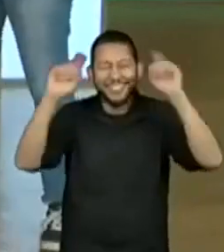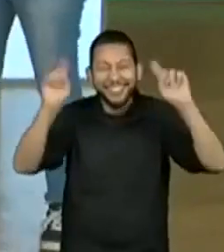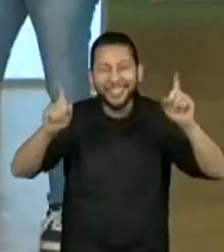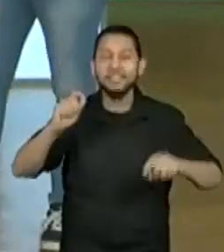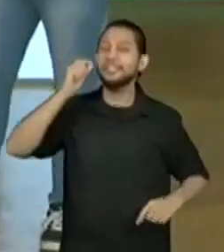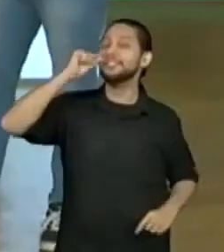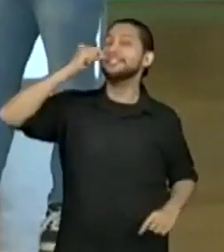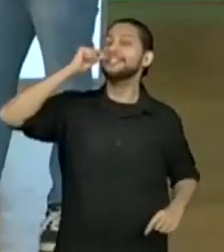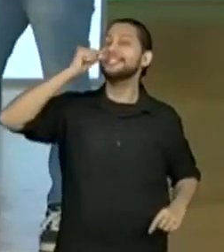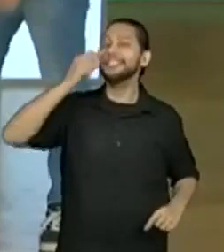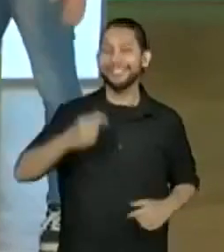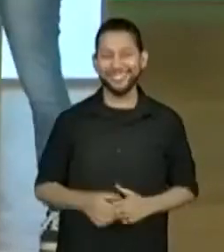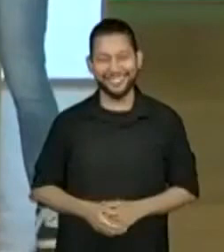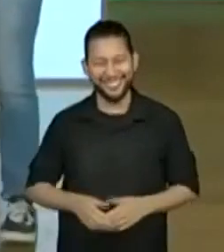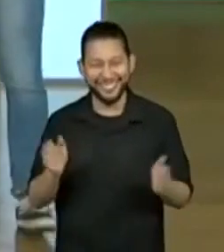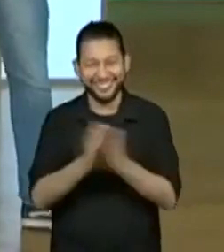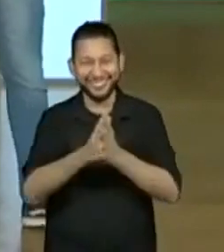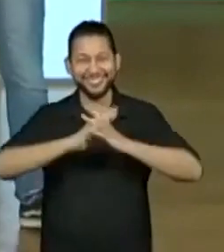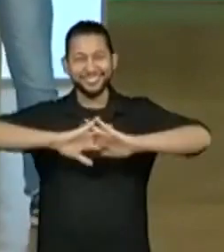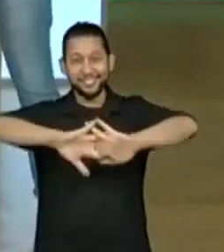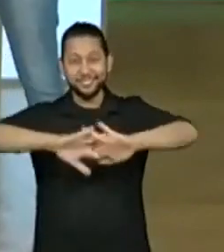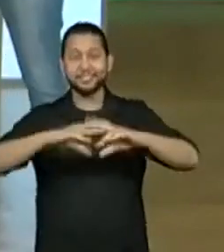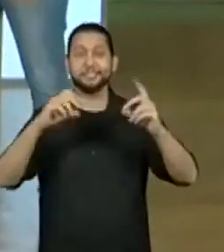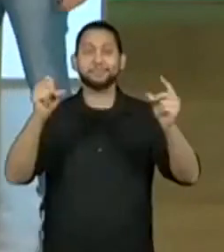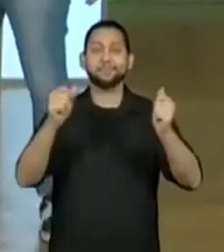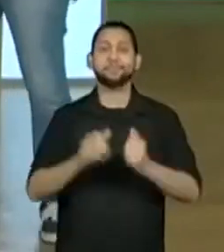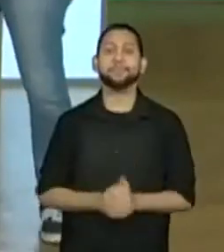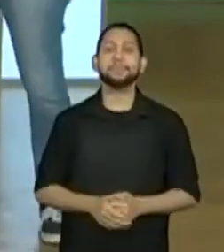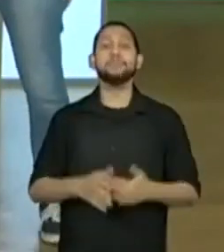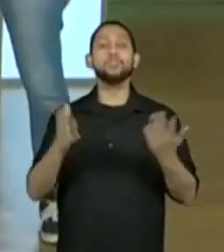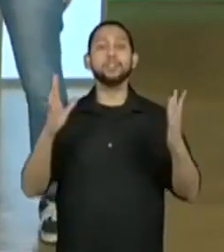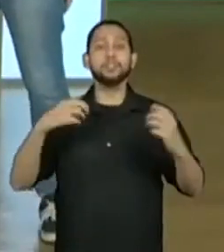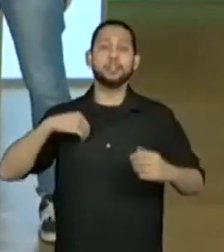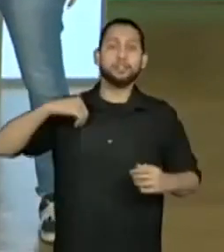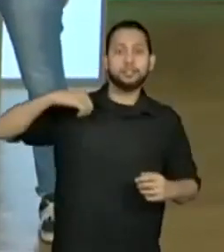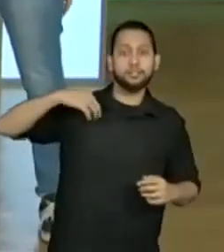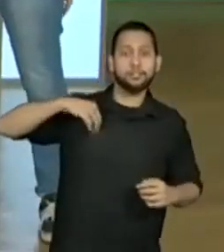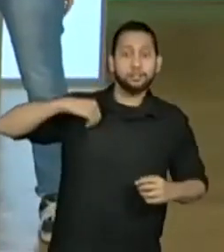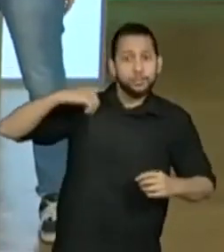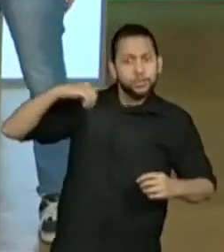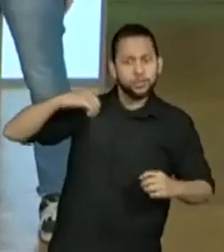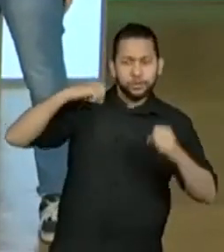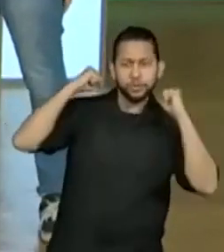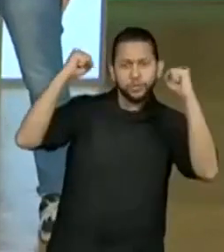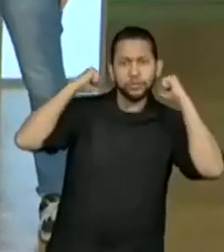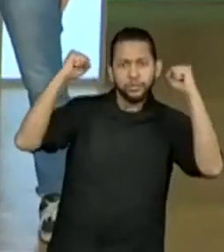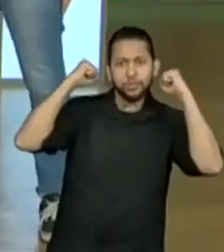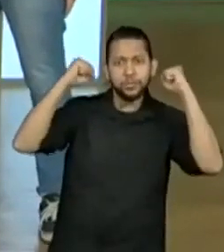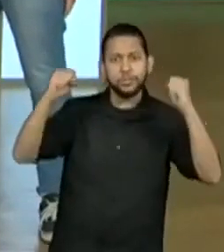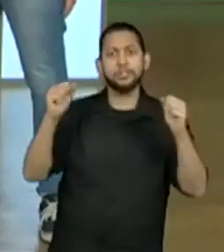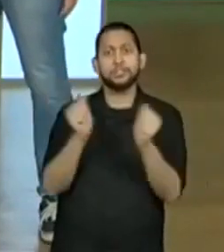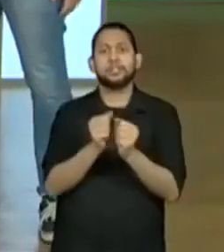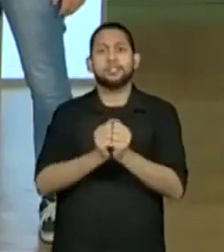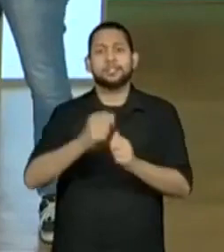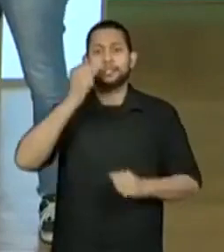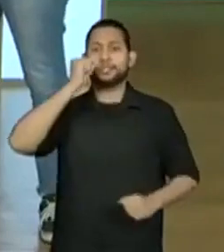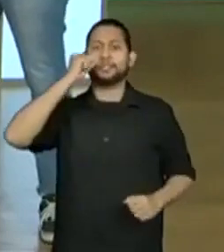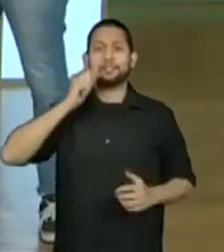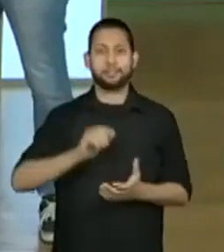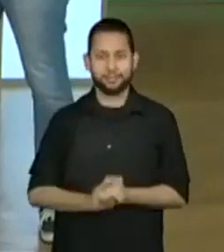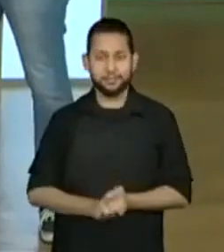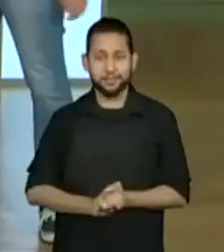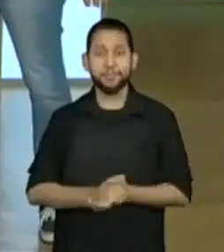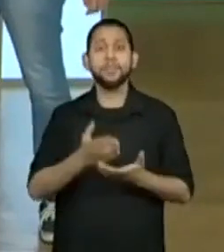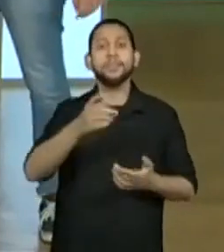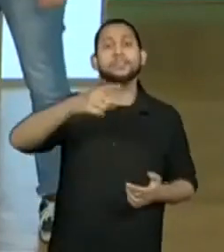choro. Vamos lá. Já tem o quê? A torcida do Andrei. Tá ótimo, tá? E vocês